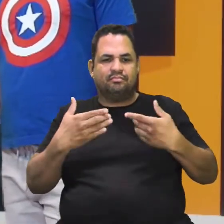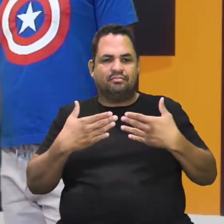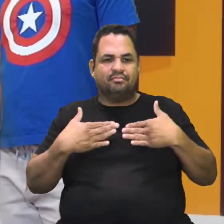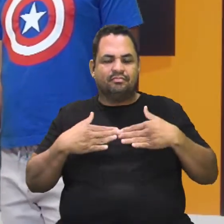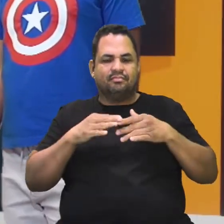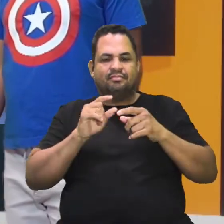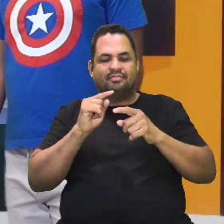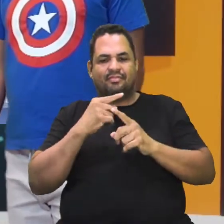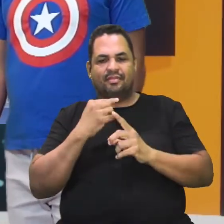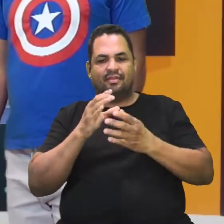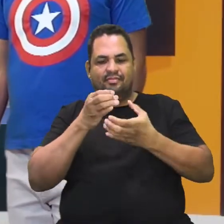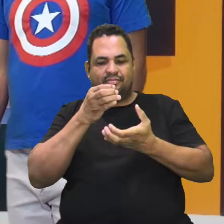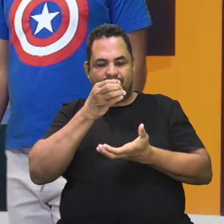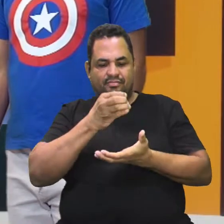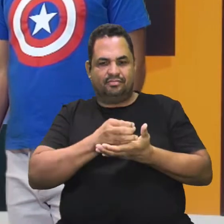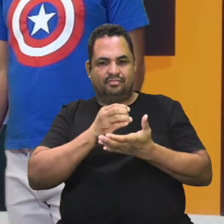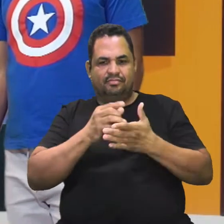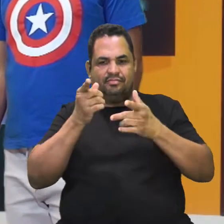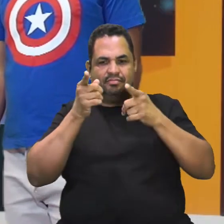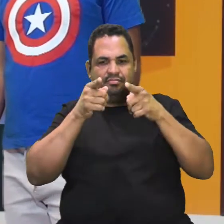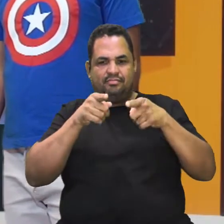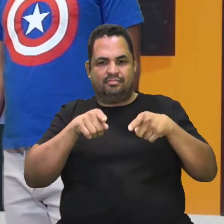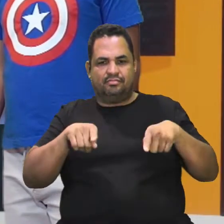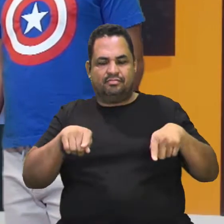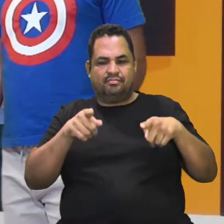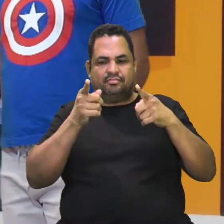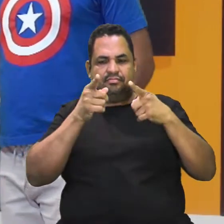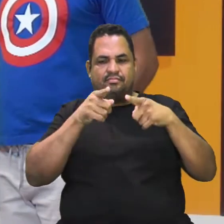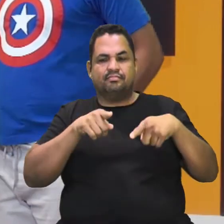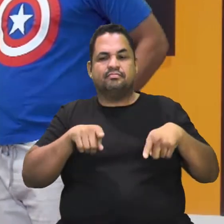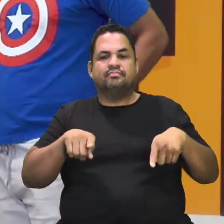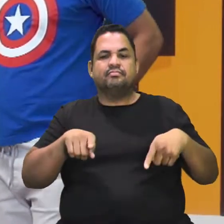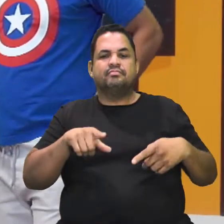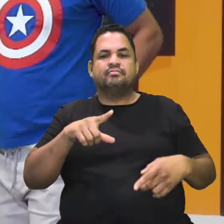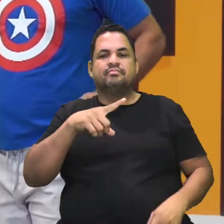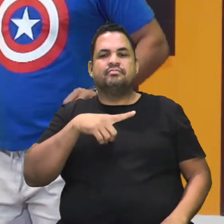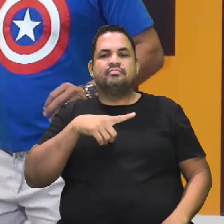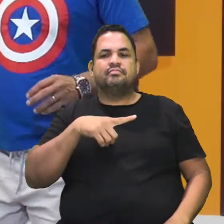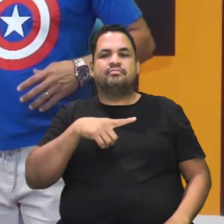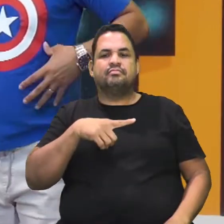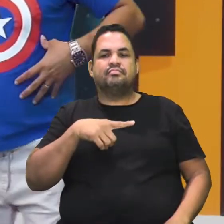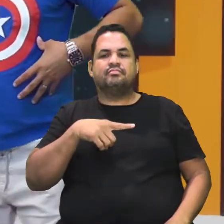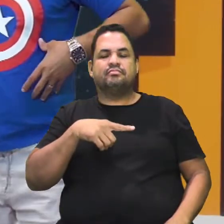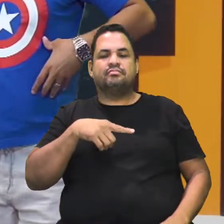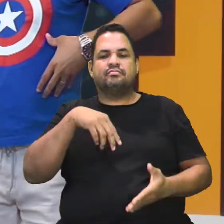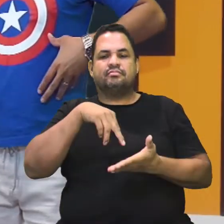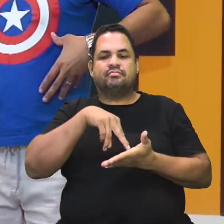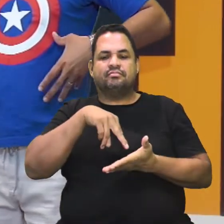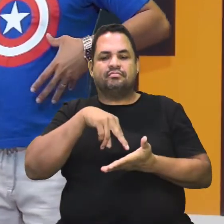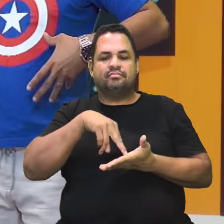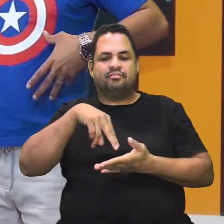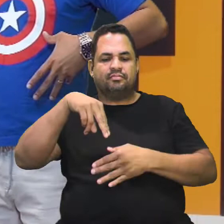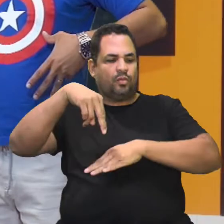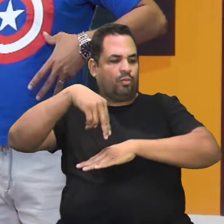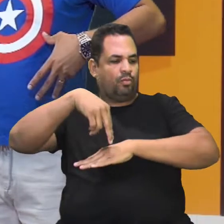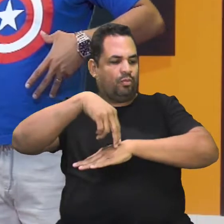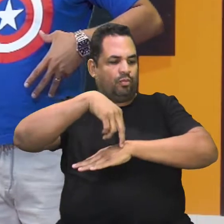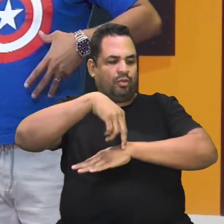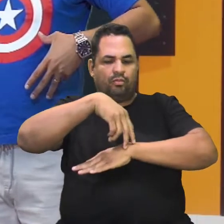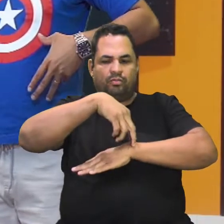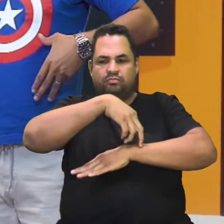desse perfume é uma hipérbole. Olha lá, que legal, então né? quer dizer que aquelas modelos que põem aquele